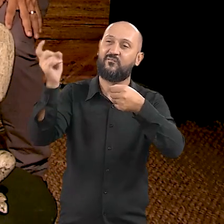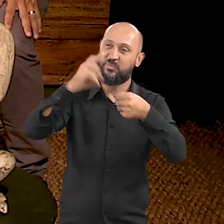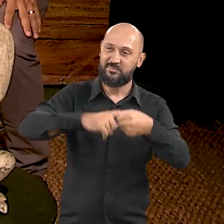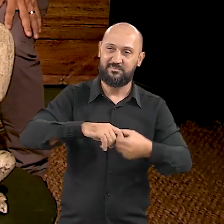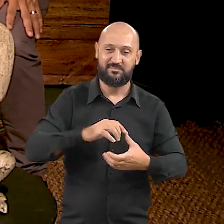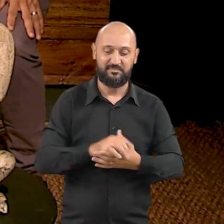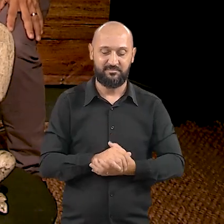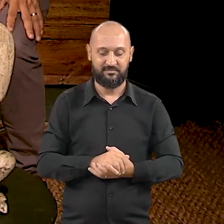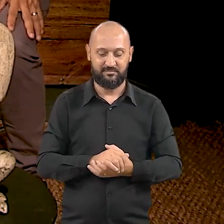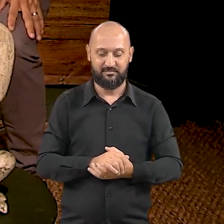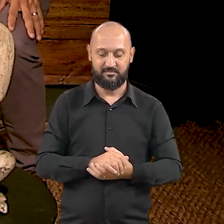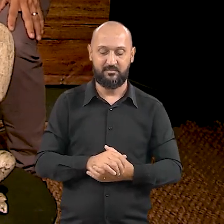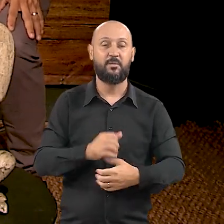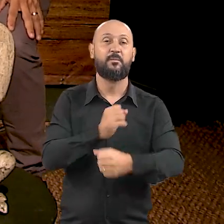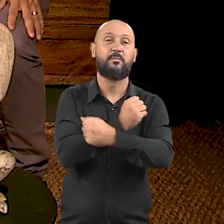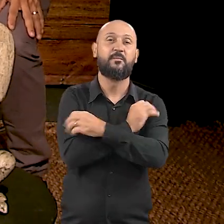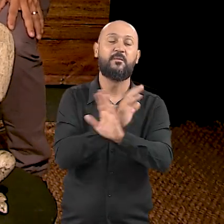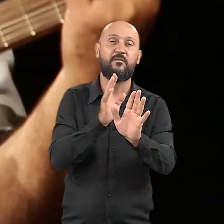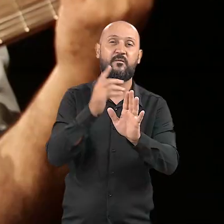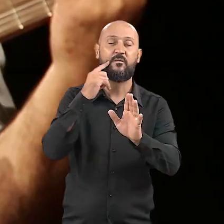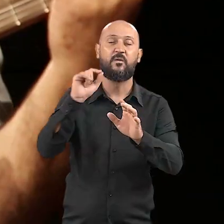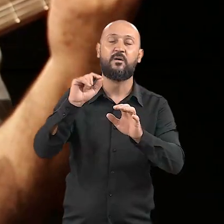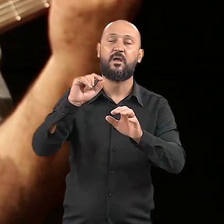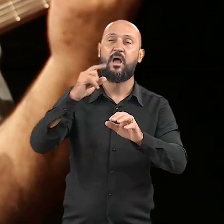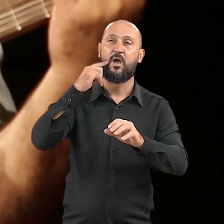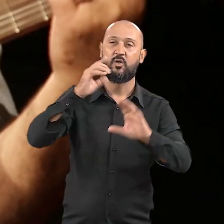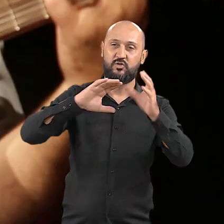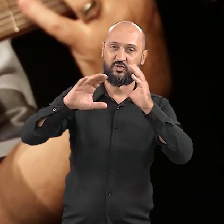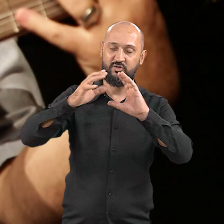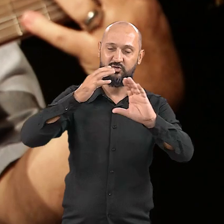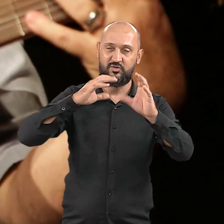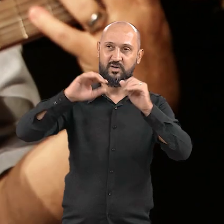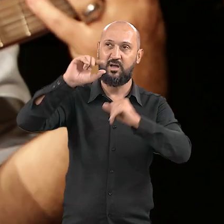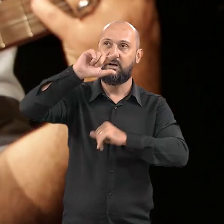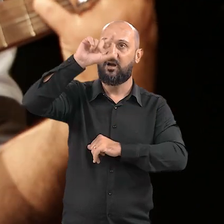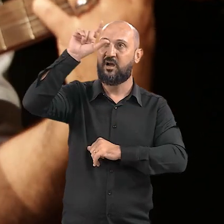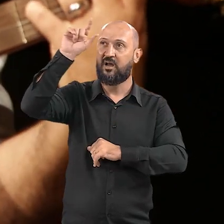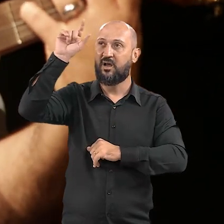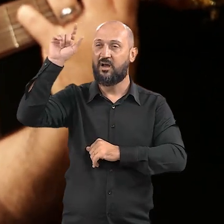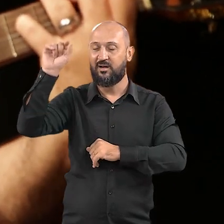sempre. Ofereço para todos vocês, então, fases e luas. Amém.